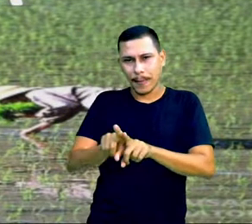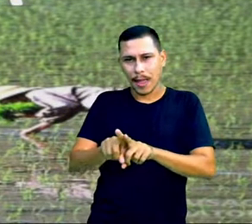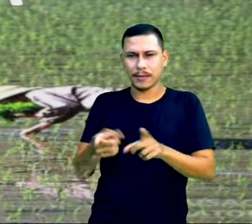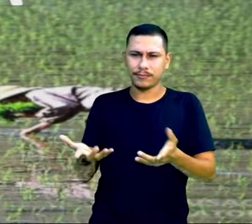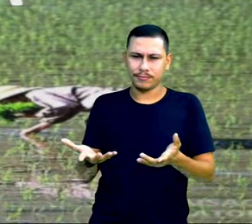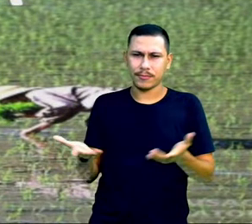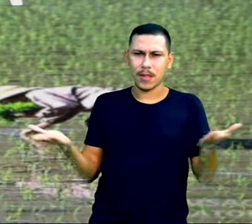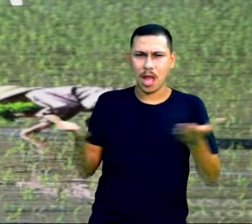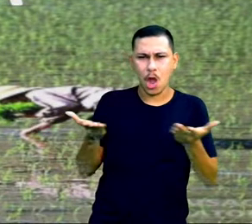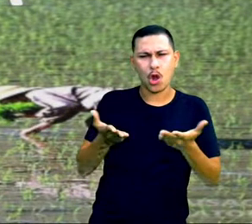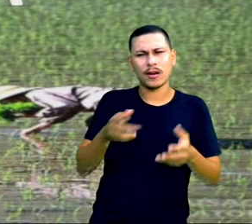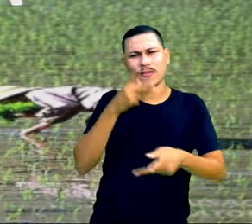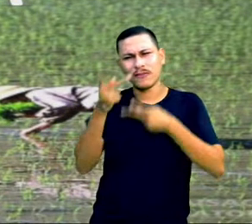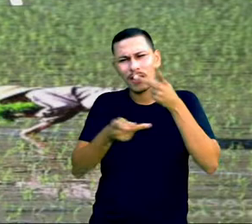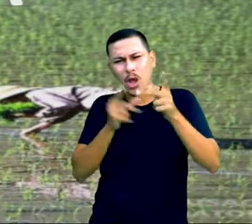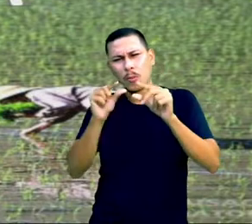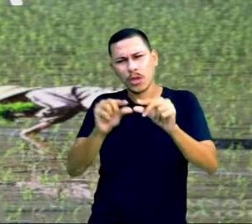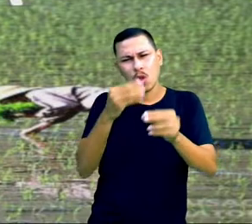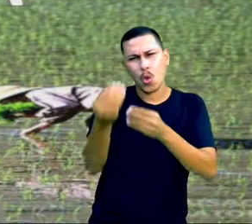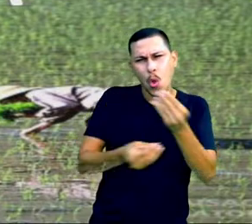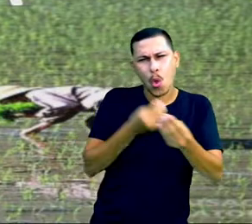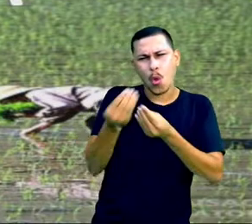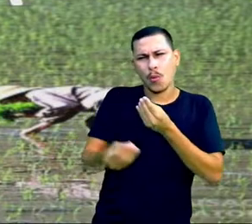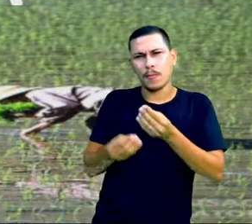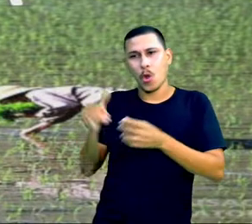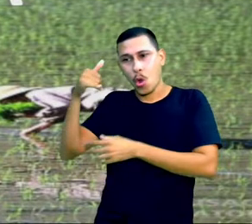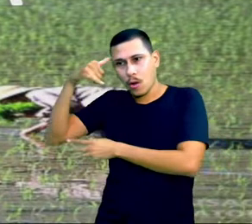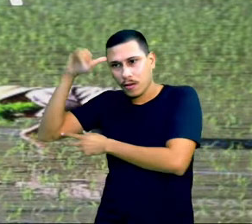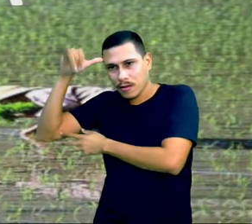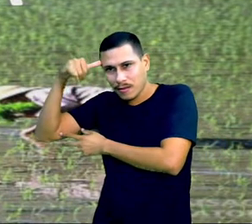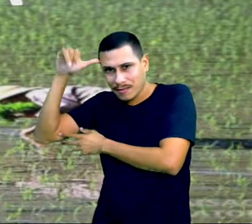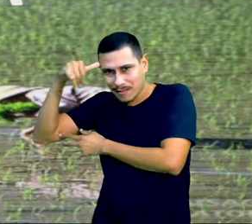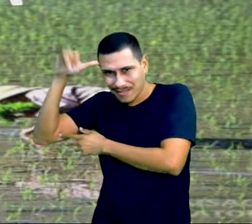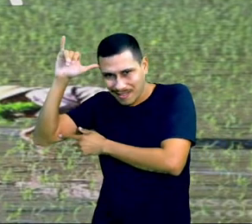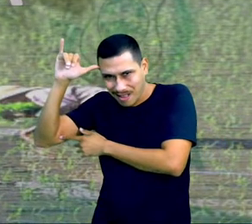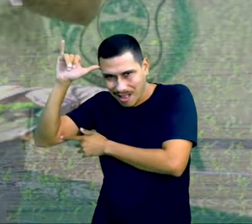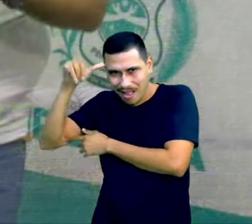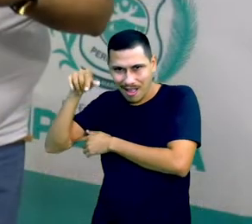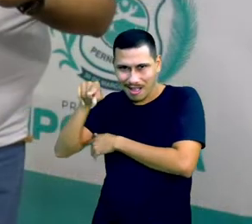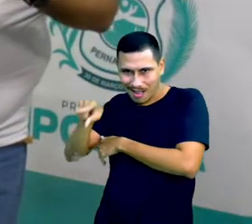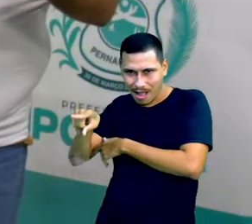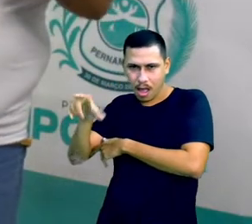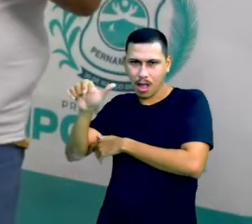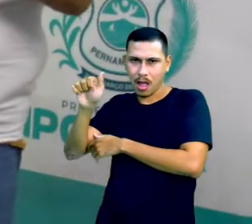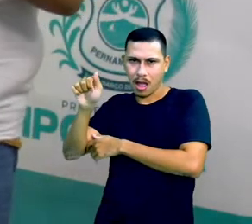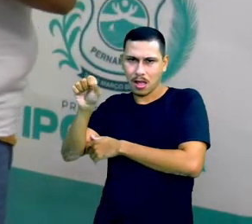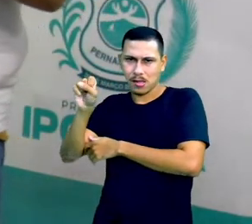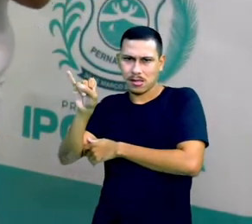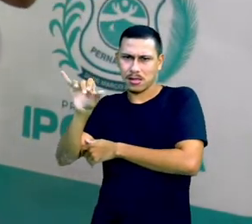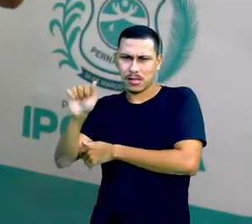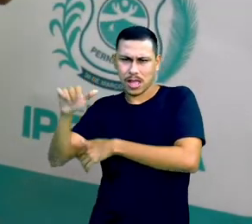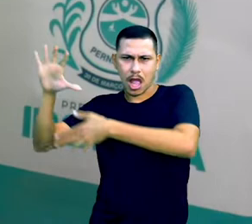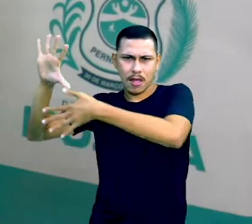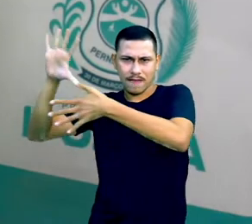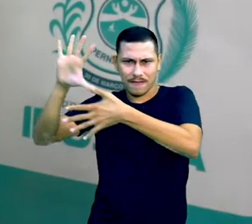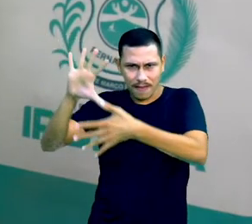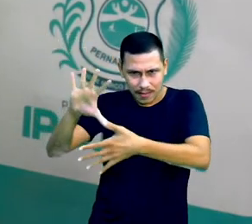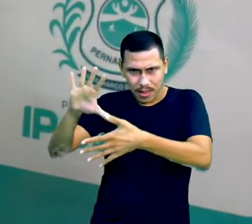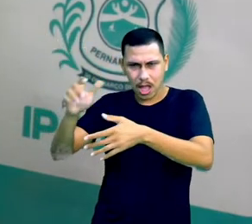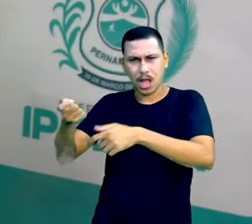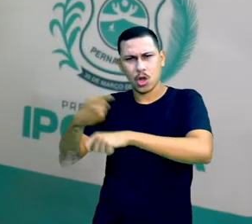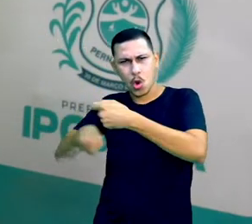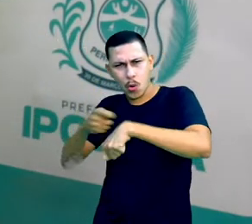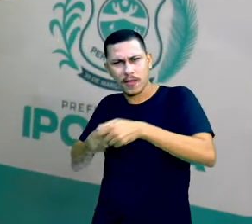falar agora da questão da agropecuária na região do continente asiático, que é um setor